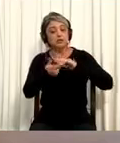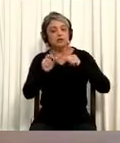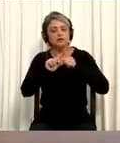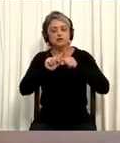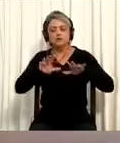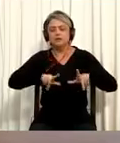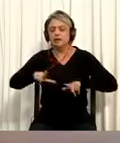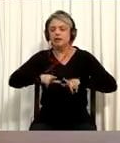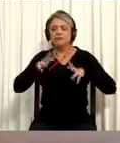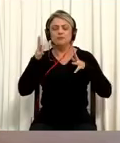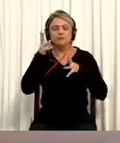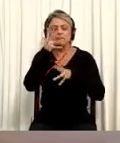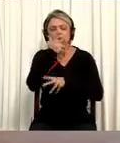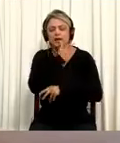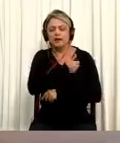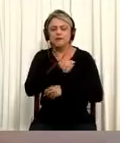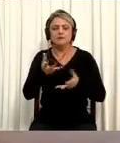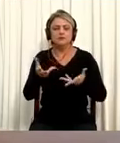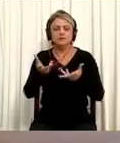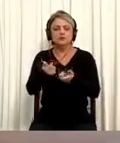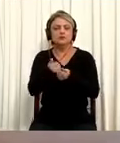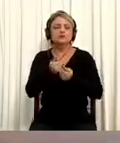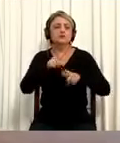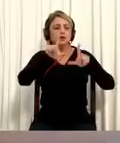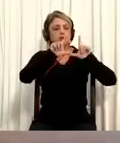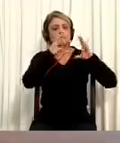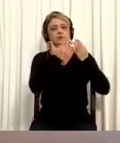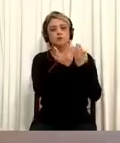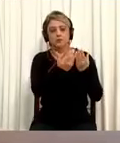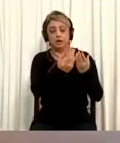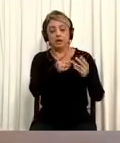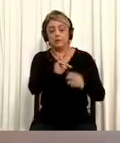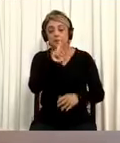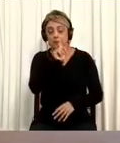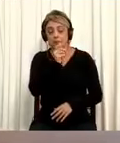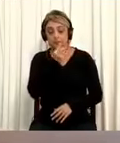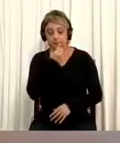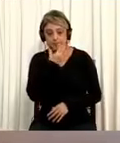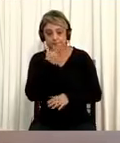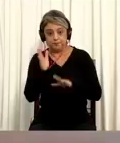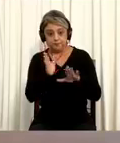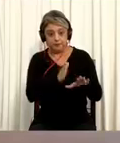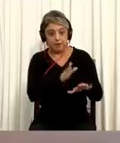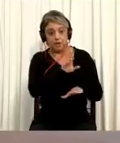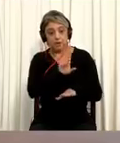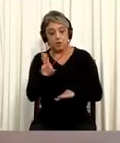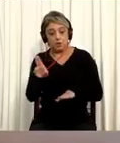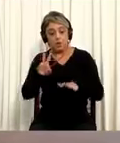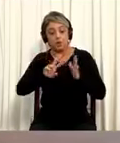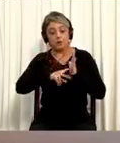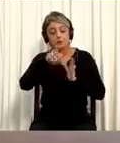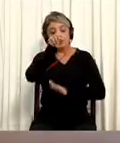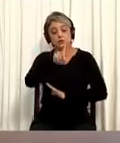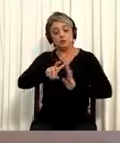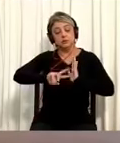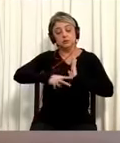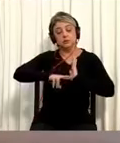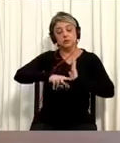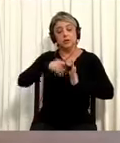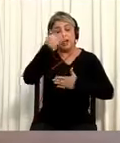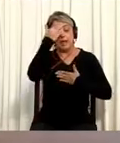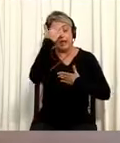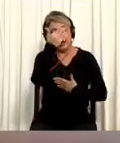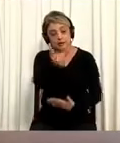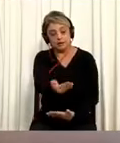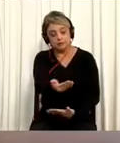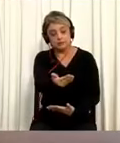trabalho belíssimo aí junto com a TV comunitária. Bom, primeiro, em nome da diretoria colegiada do Simpro, eu quero aqui